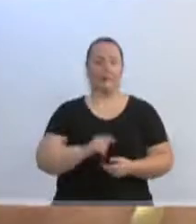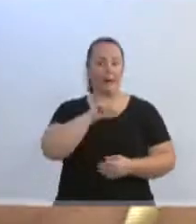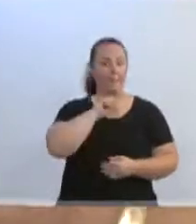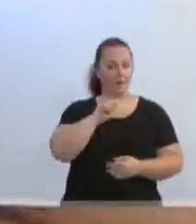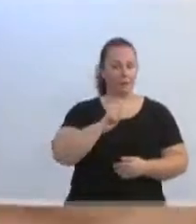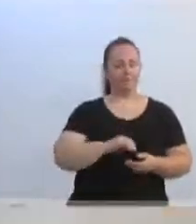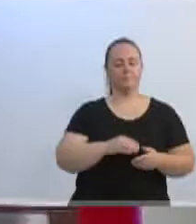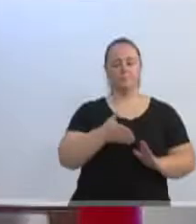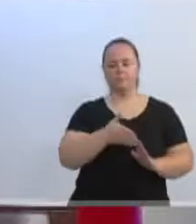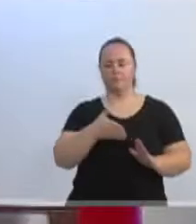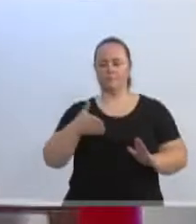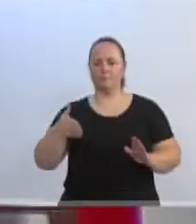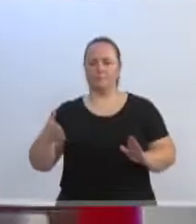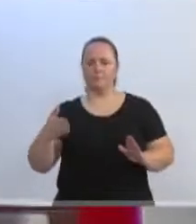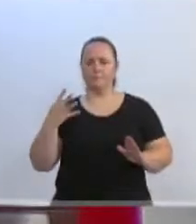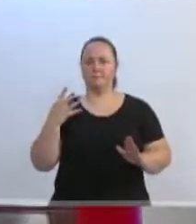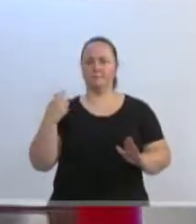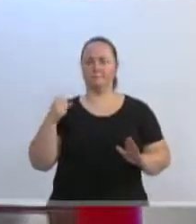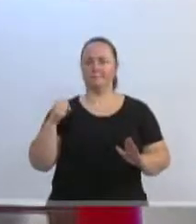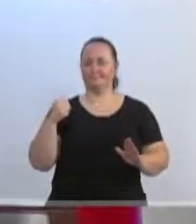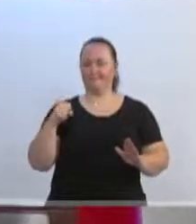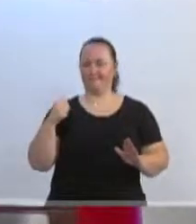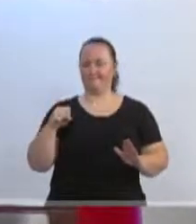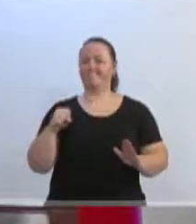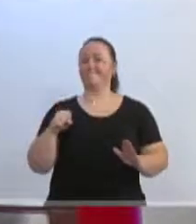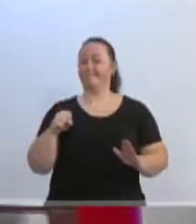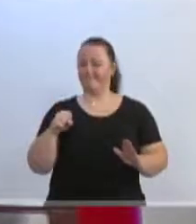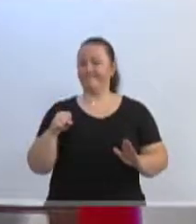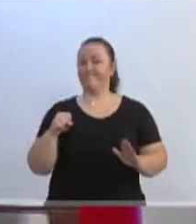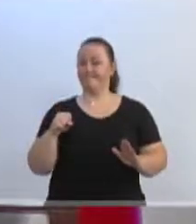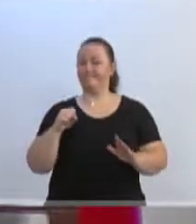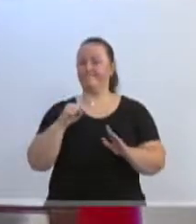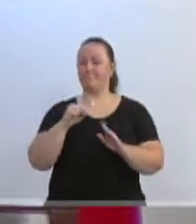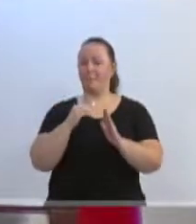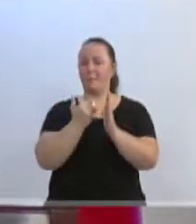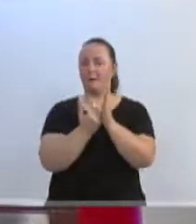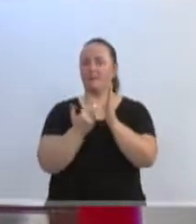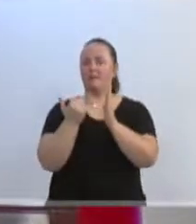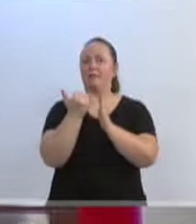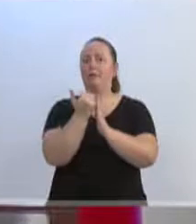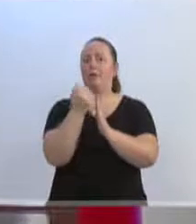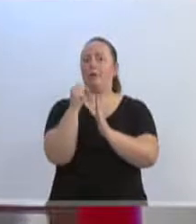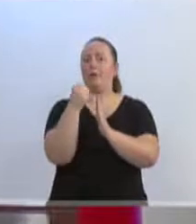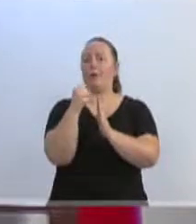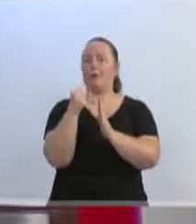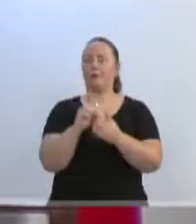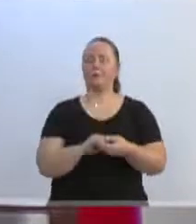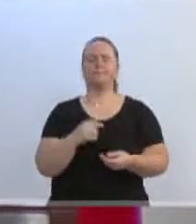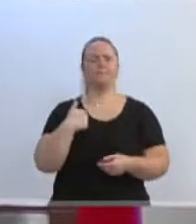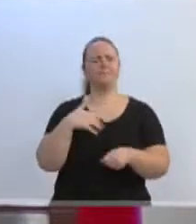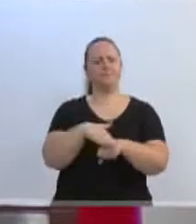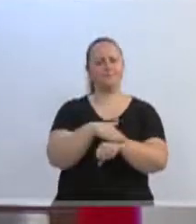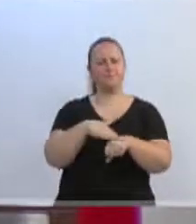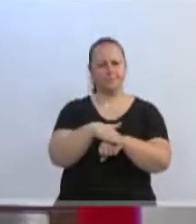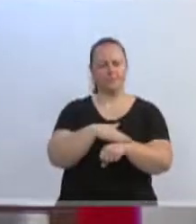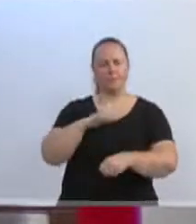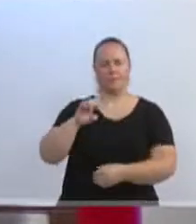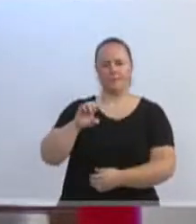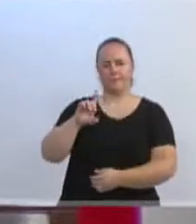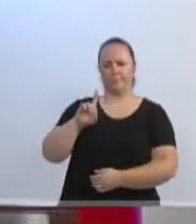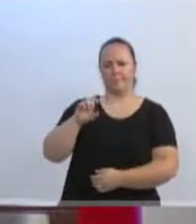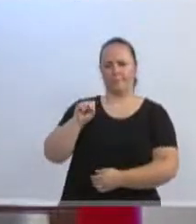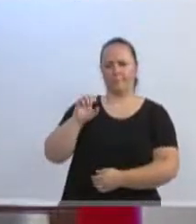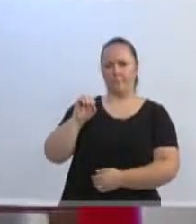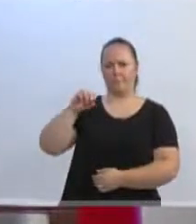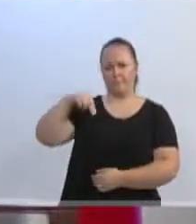aproximadamente 48 imóveis. E a gente, na verdade, assim, quando eu conversei a primeira vez com o Edson, que é um dos representantes,